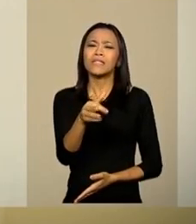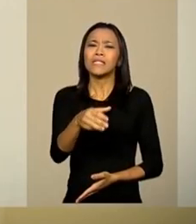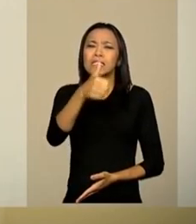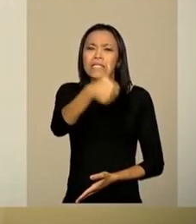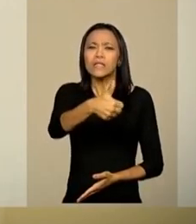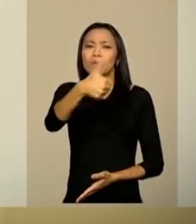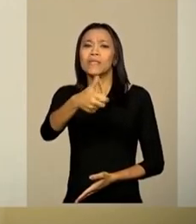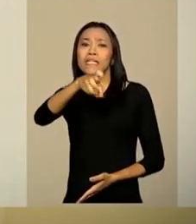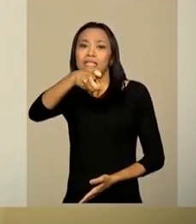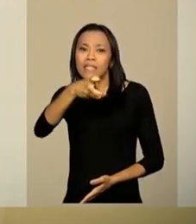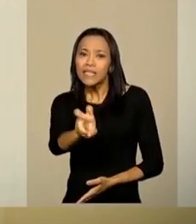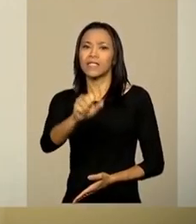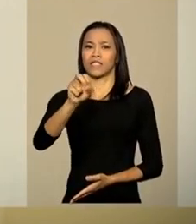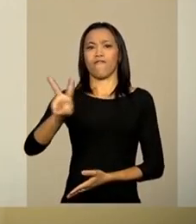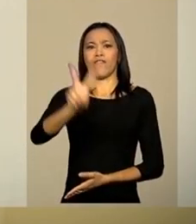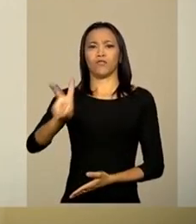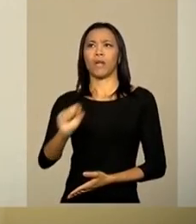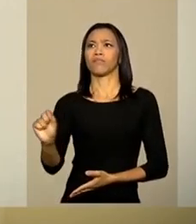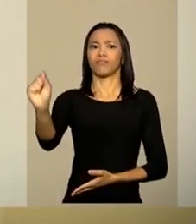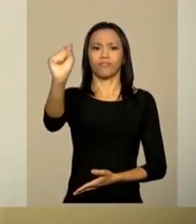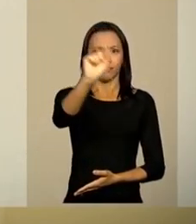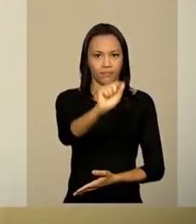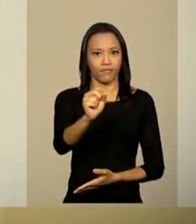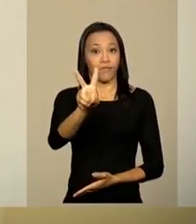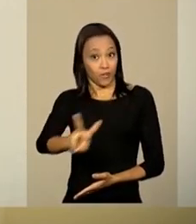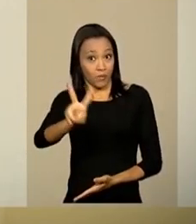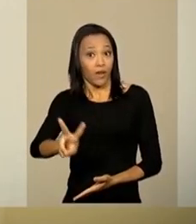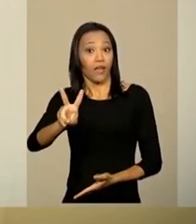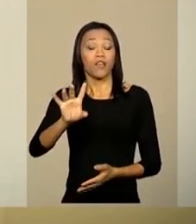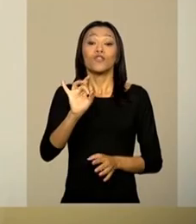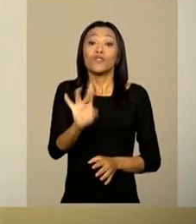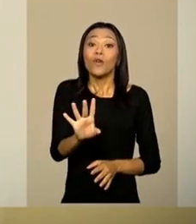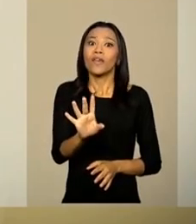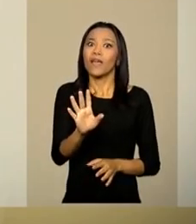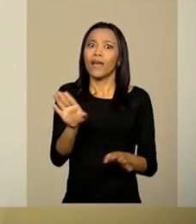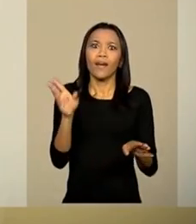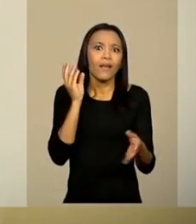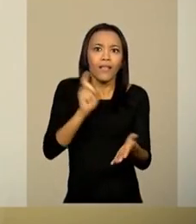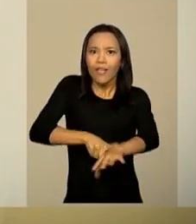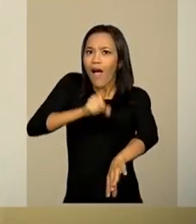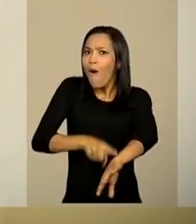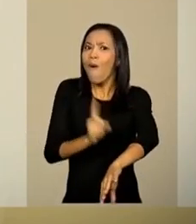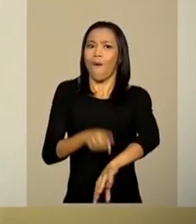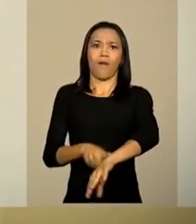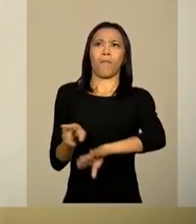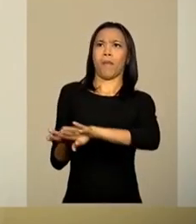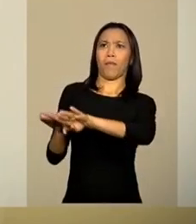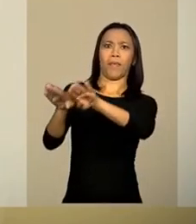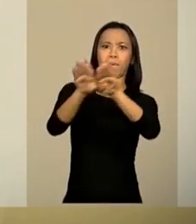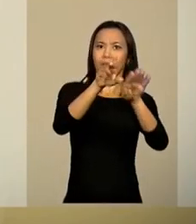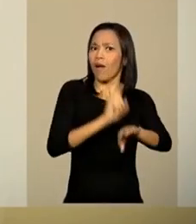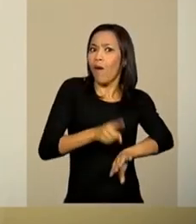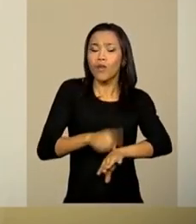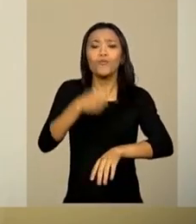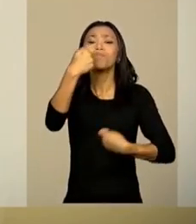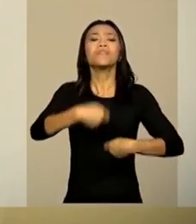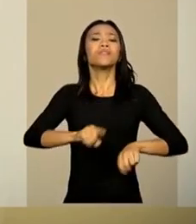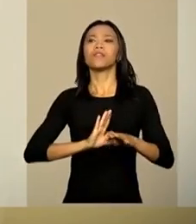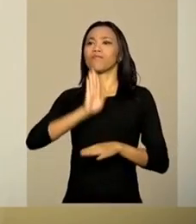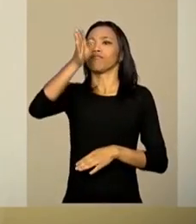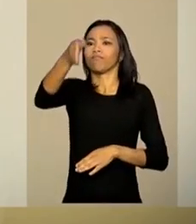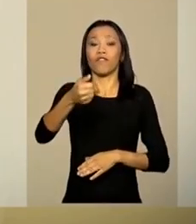em 115 vestibulários diferentes, só que simultaneamente, ao mesmo tempo, Max, sem sair da sua